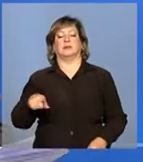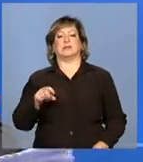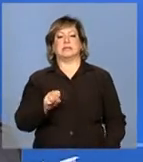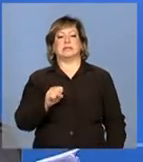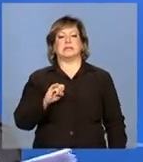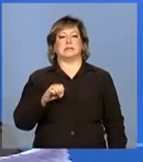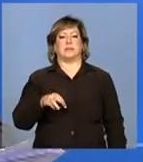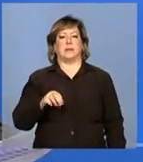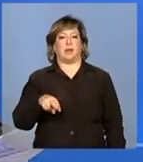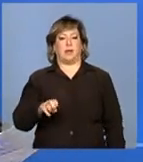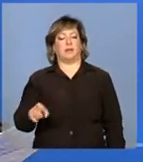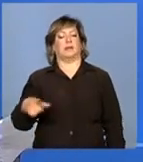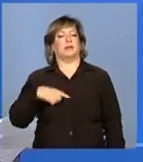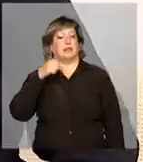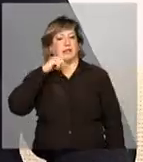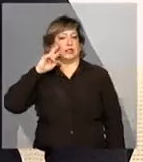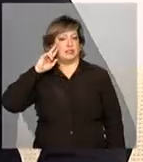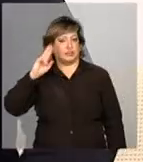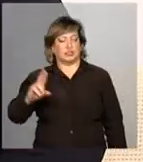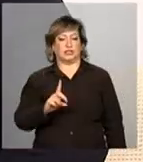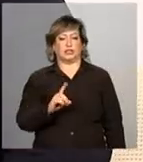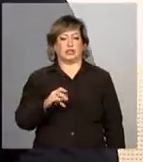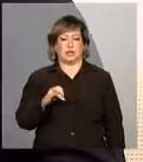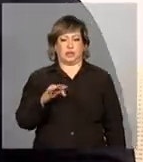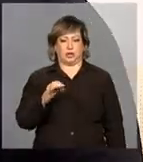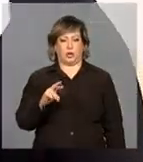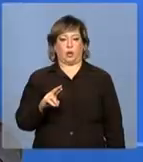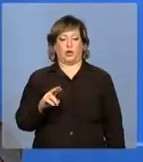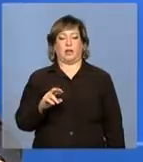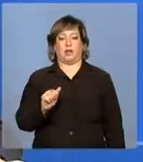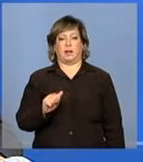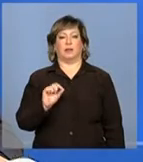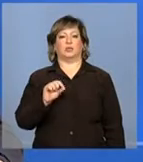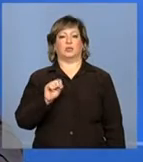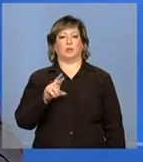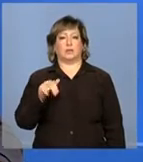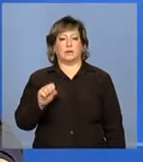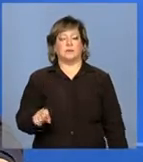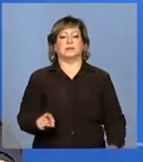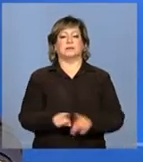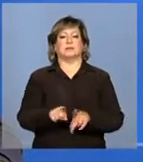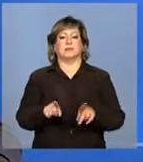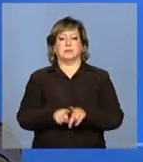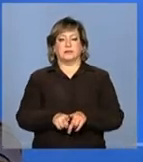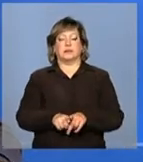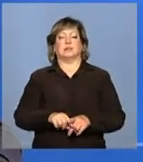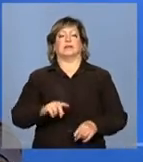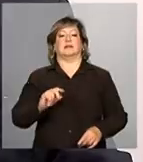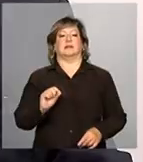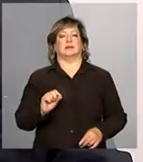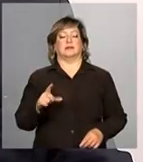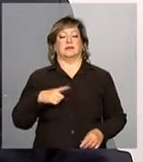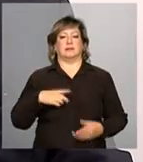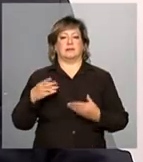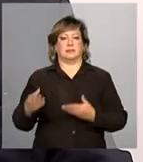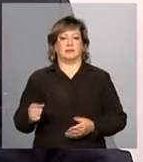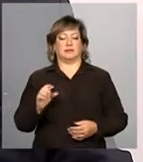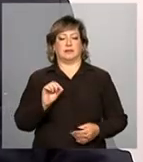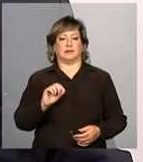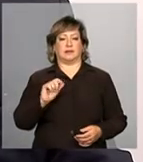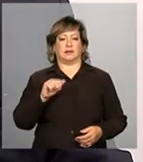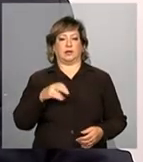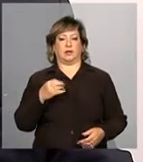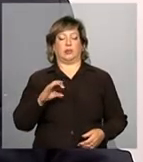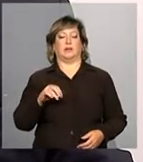Simone Albuquerque que a diretora de gestão do suas e António Henriques Henriques que é diretor-executivo do Fundo